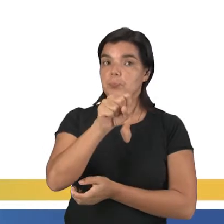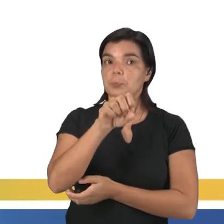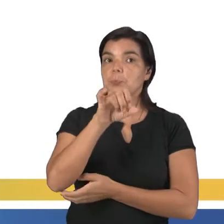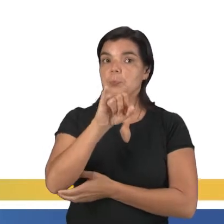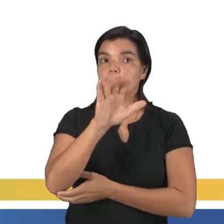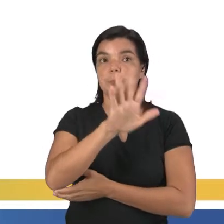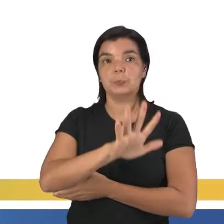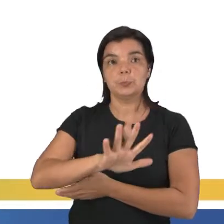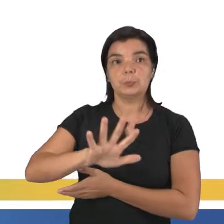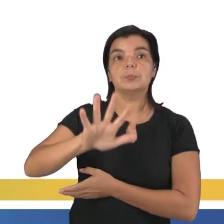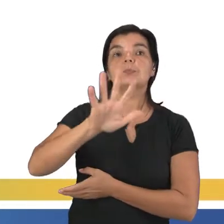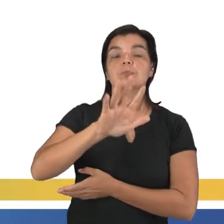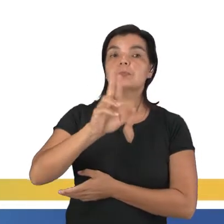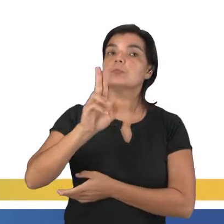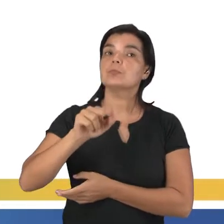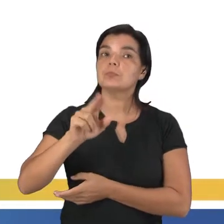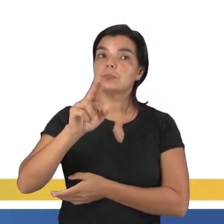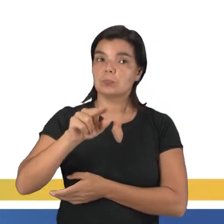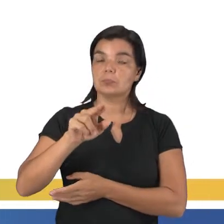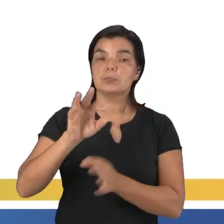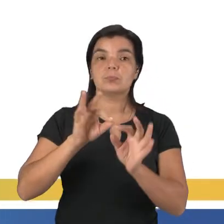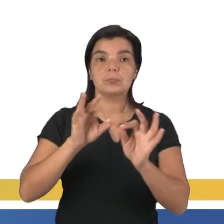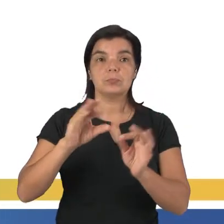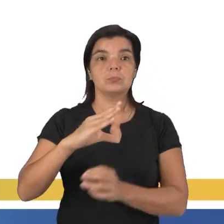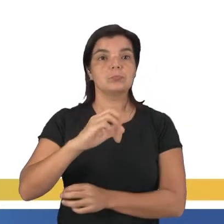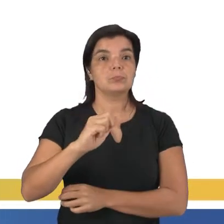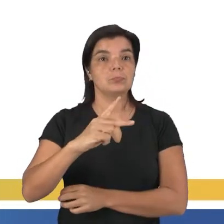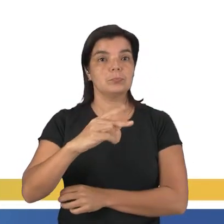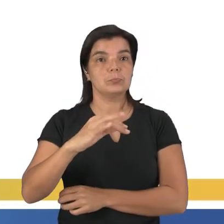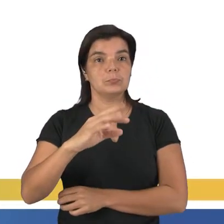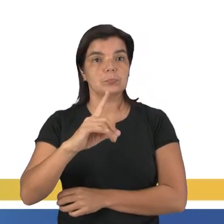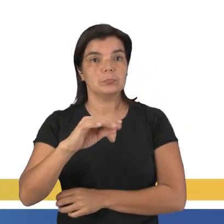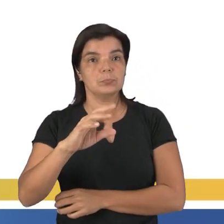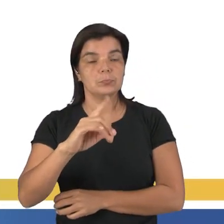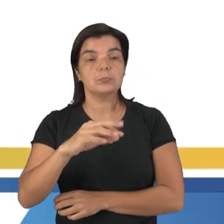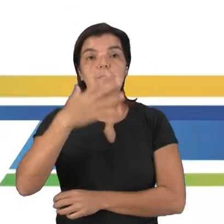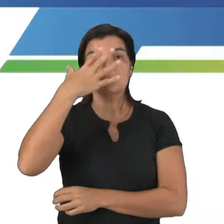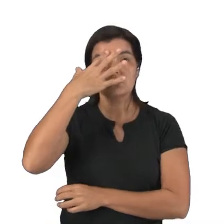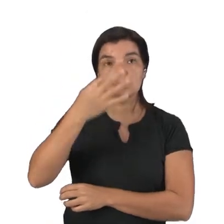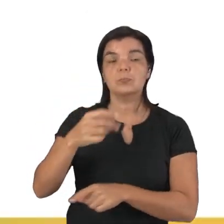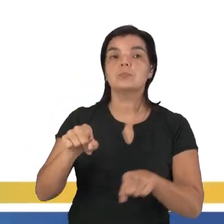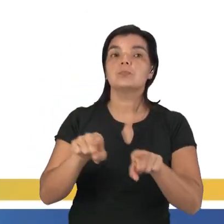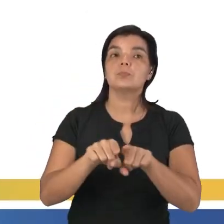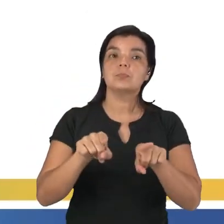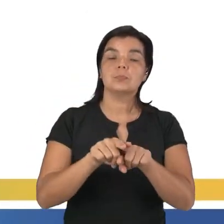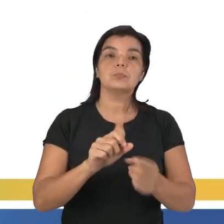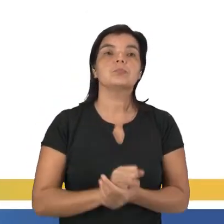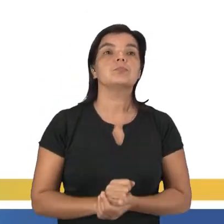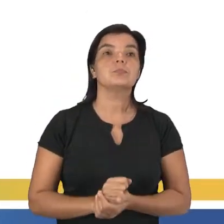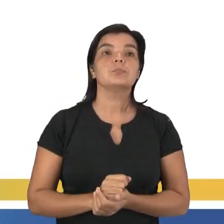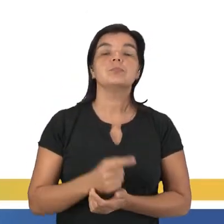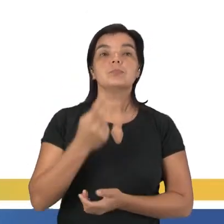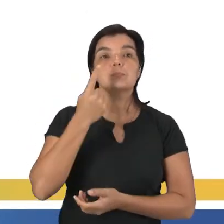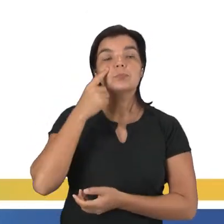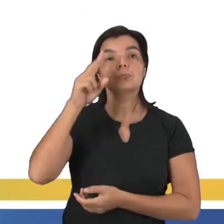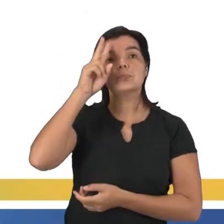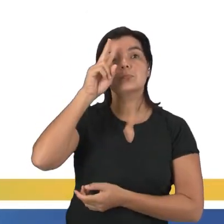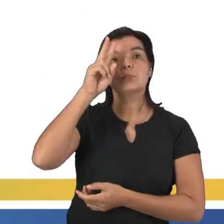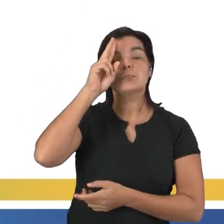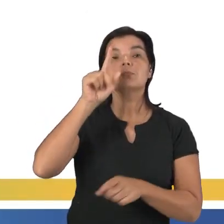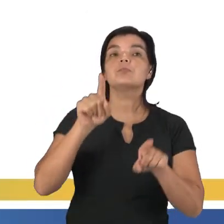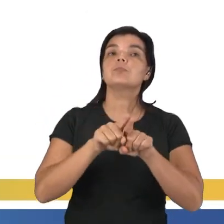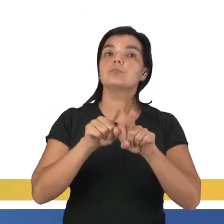Internacional de Unidades, né, como a unidade padrão de capacidade. Ou seja, quando falar no caso de capacidade, você tem que lembrar de